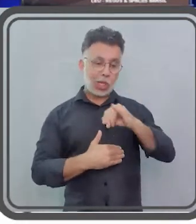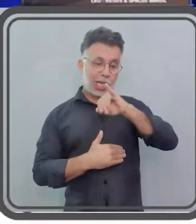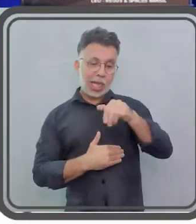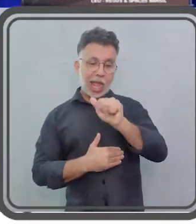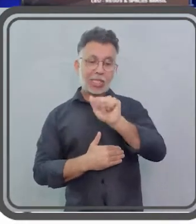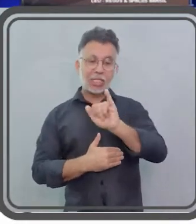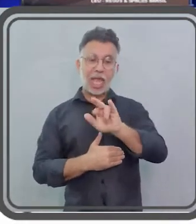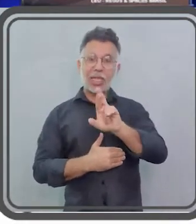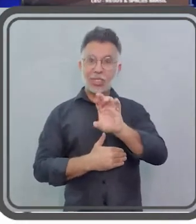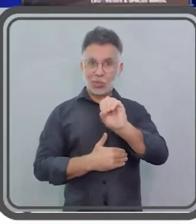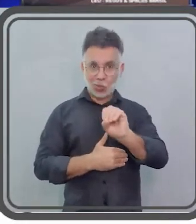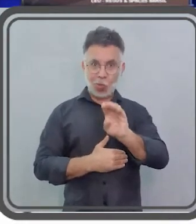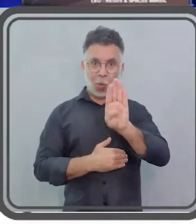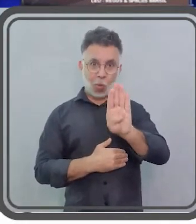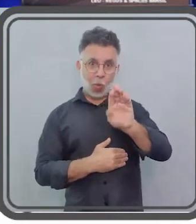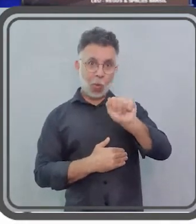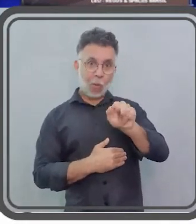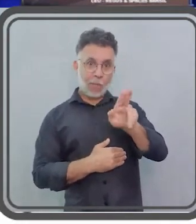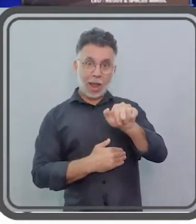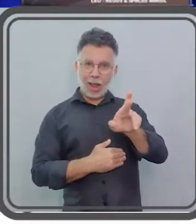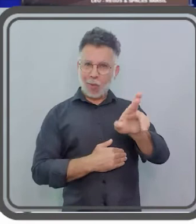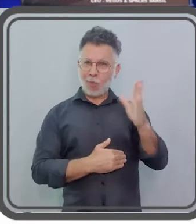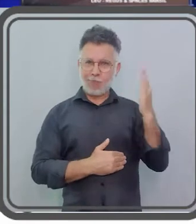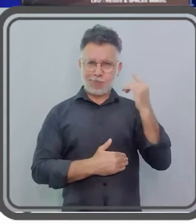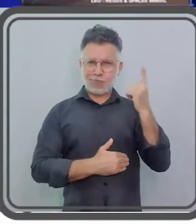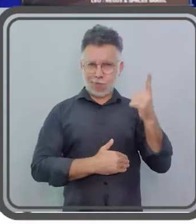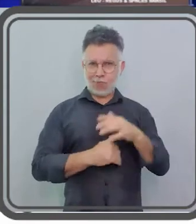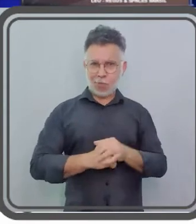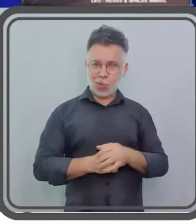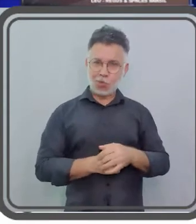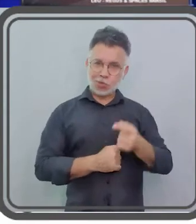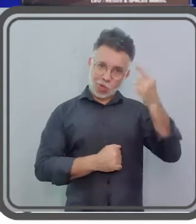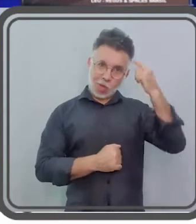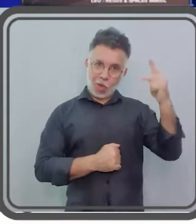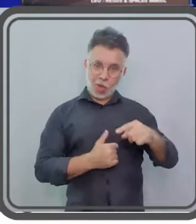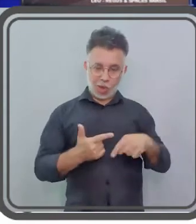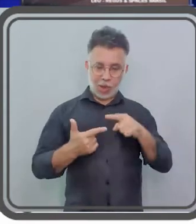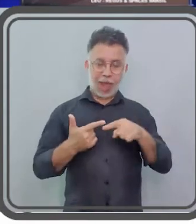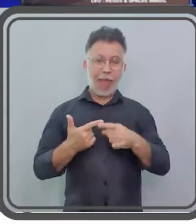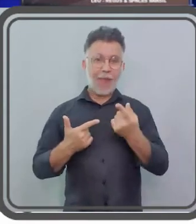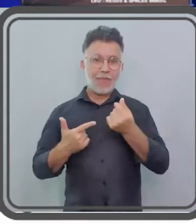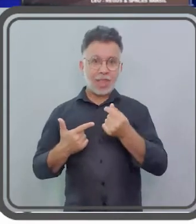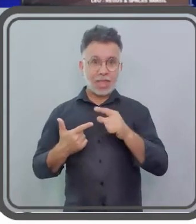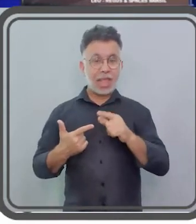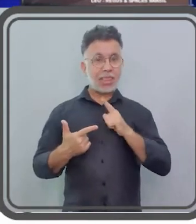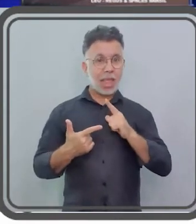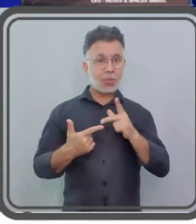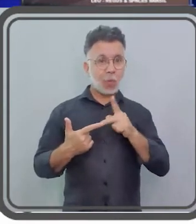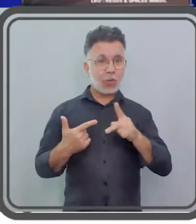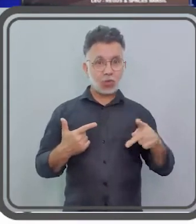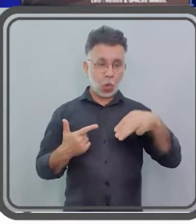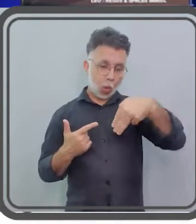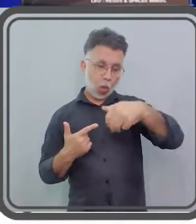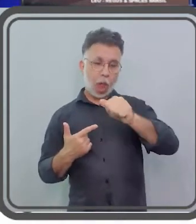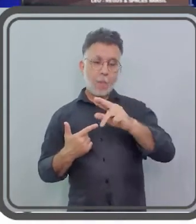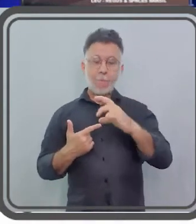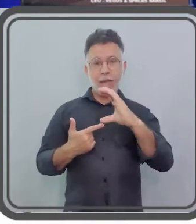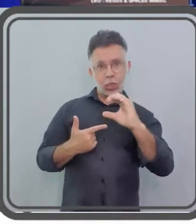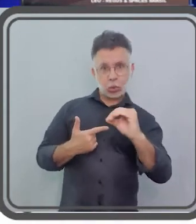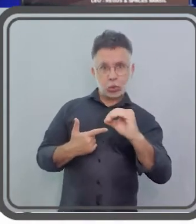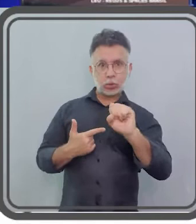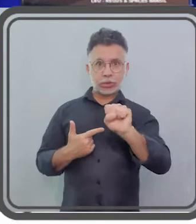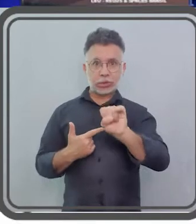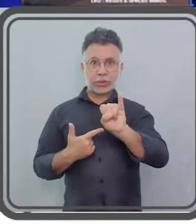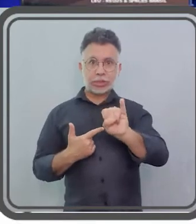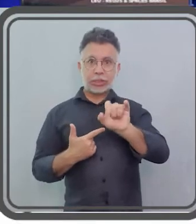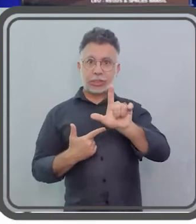um nome bastante importante em saúde psicológica. Em saúde financeira, temos o professor Marco Silvestre, que tem um programa